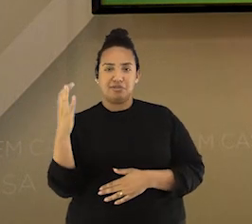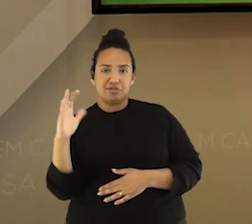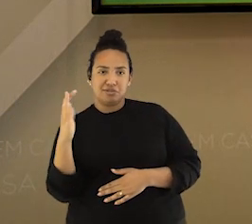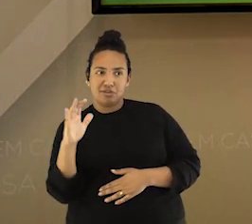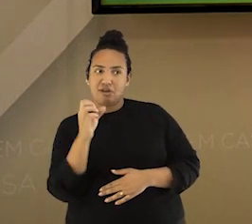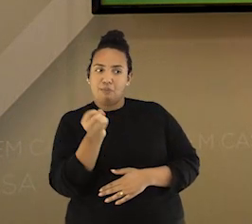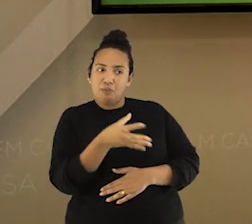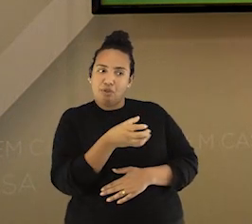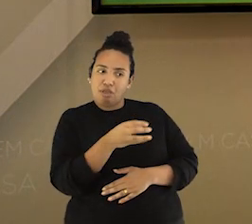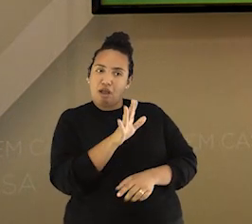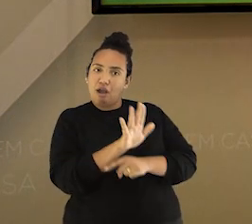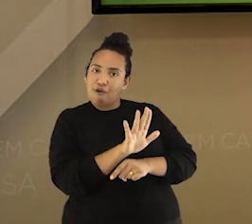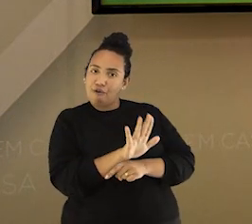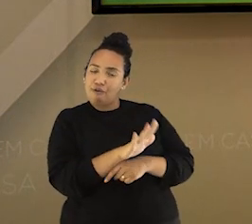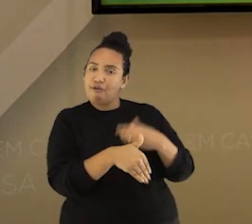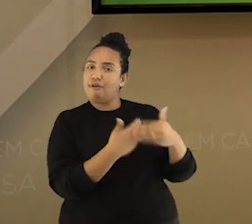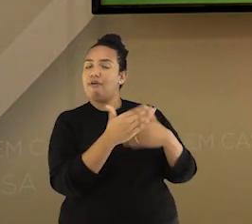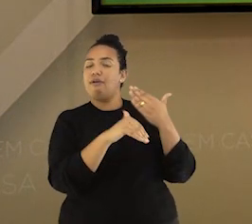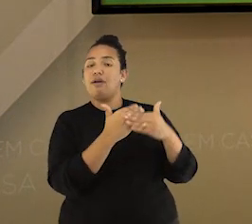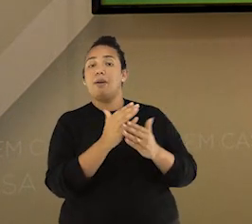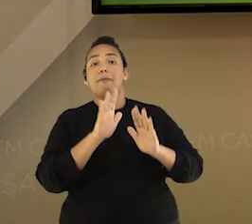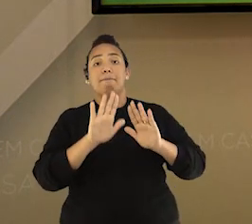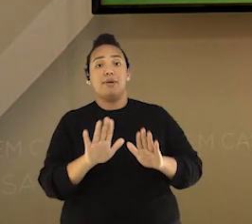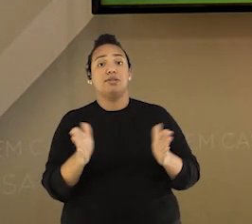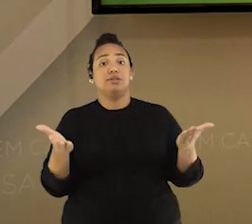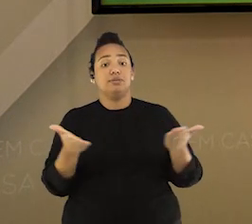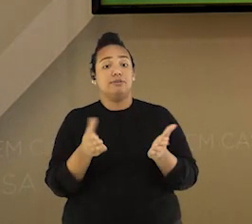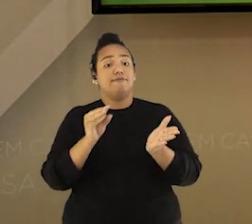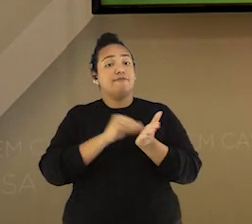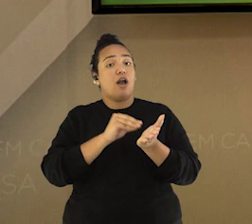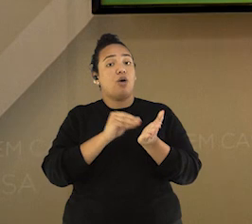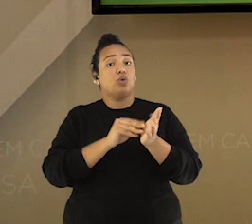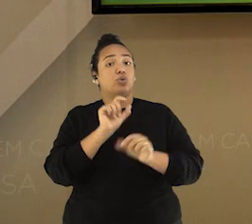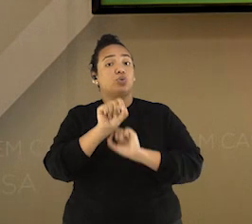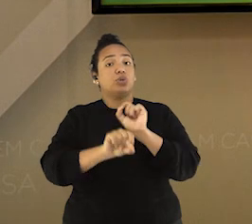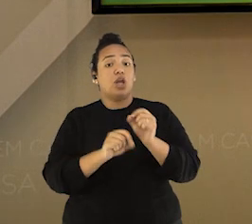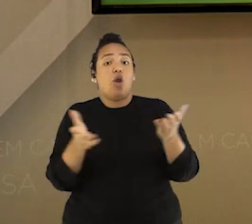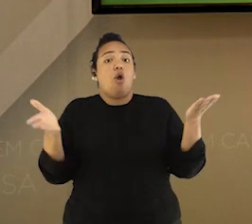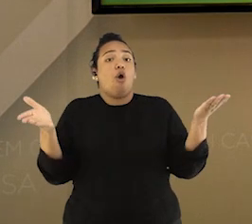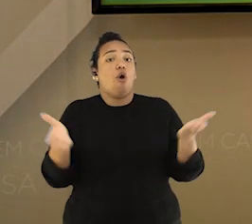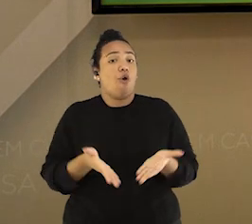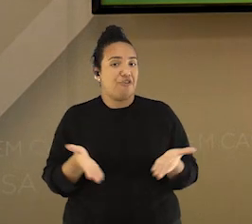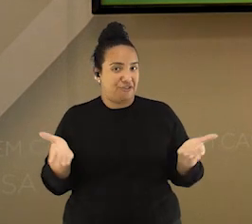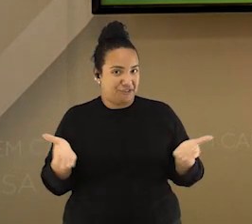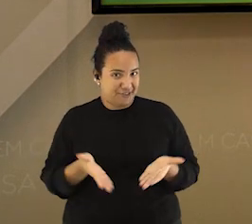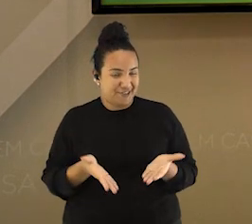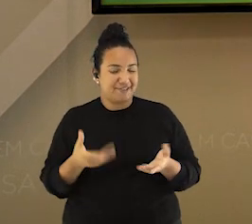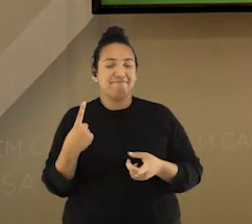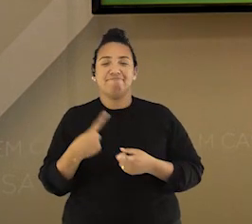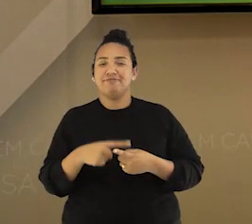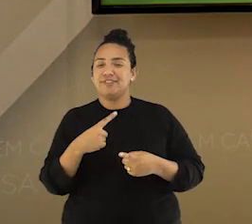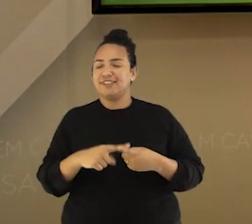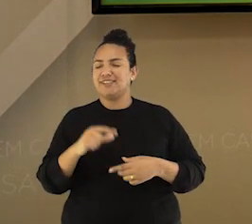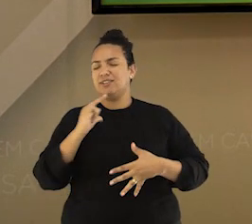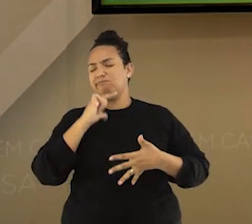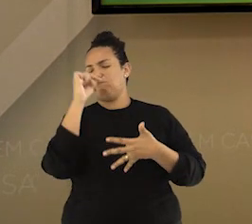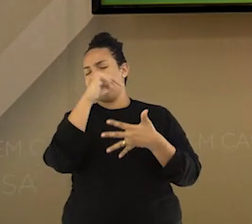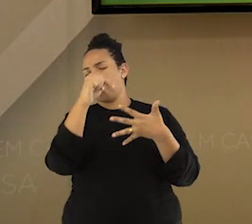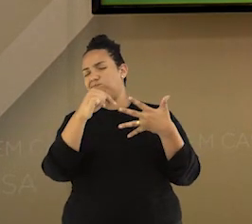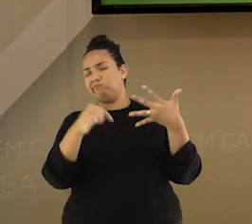mesmo? Mas ainda faltou dizer as contribuições nos dias atuais, pois são inúmeras as